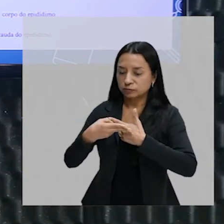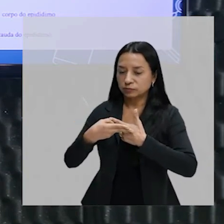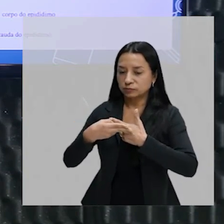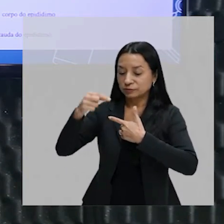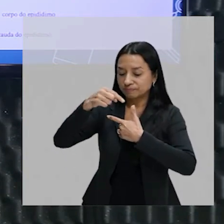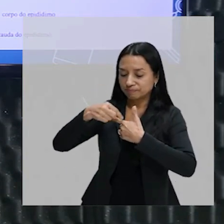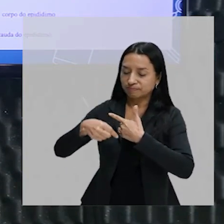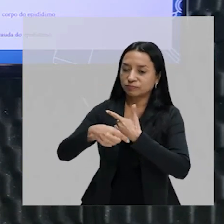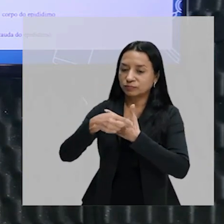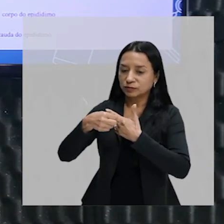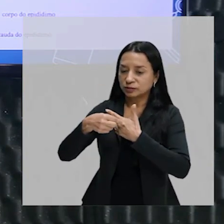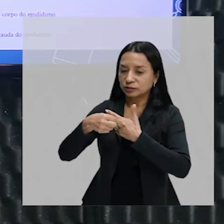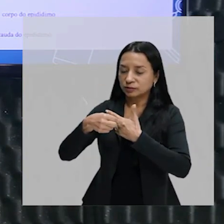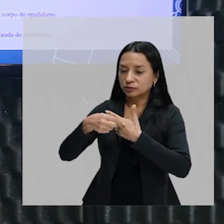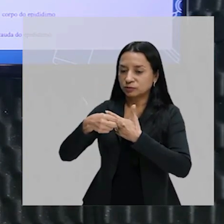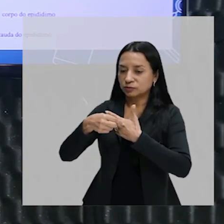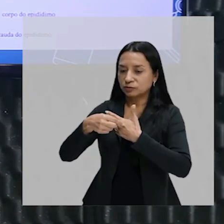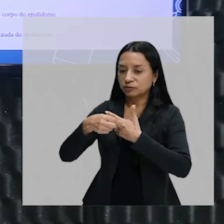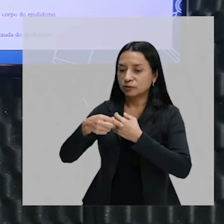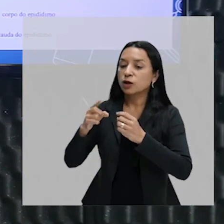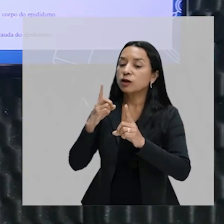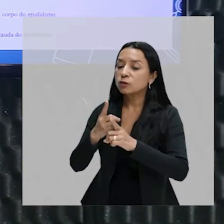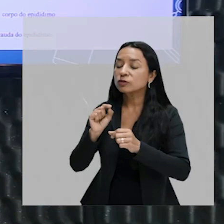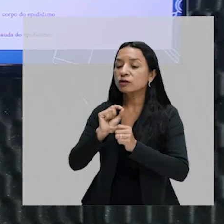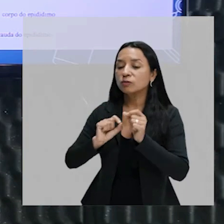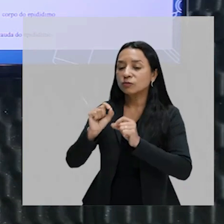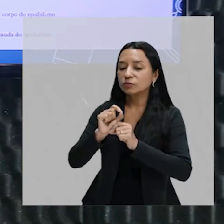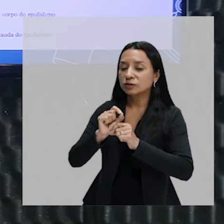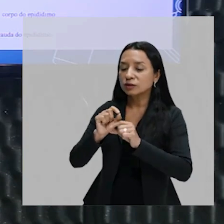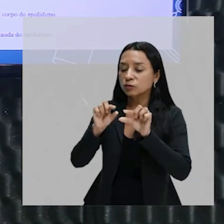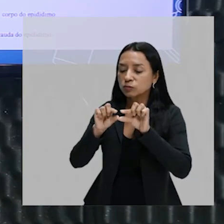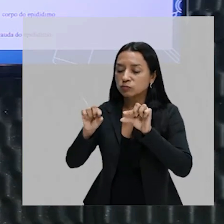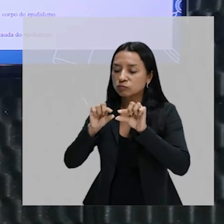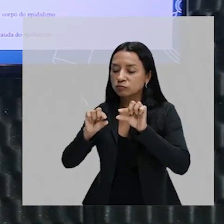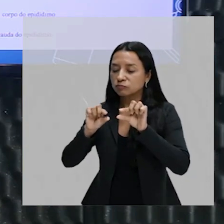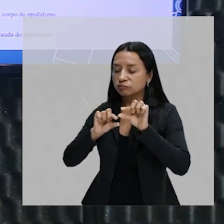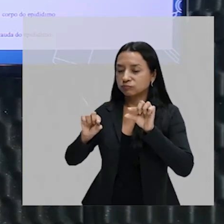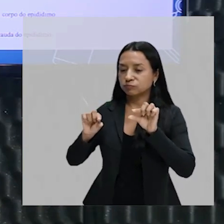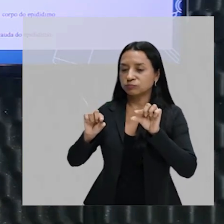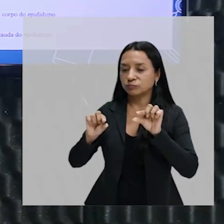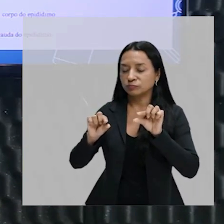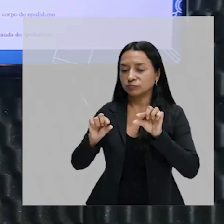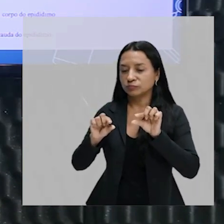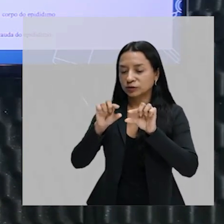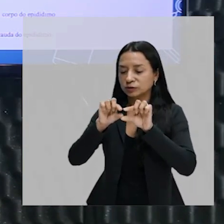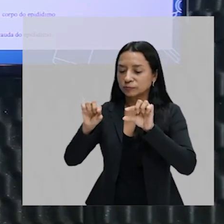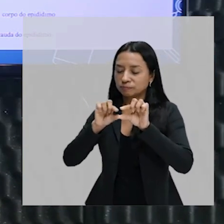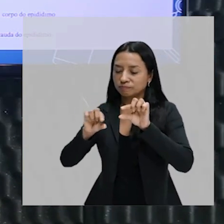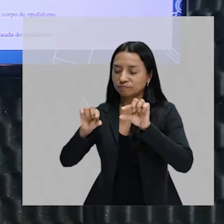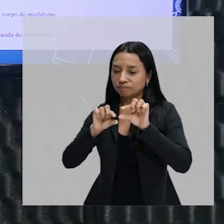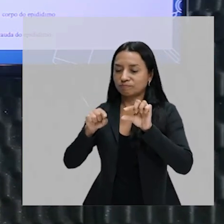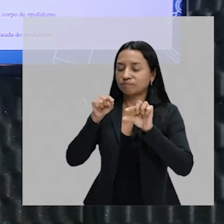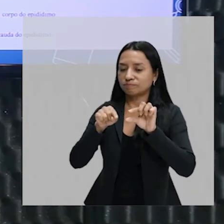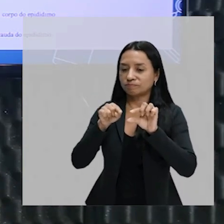lá dentro n você vai encontrar compartimentos lóbulos tá dentro de cada lóbulo